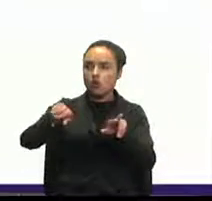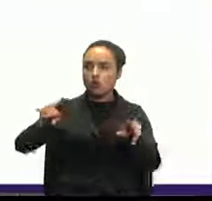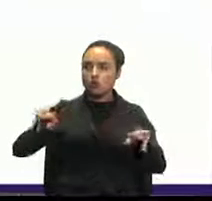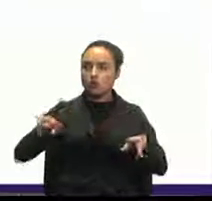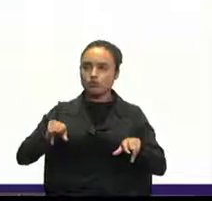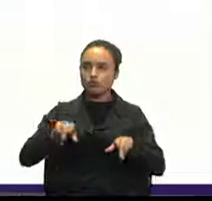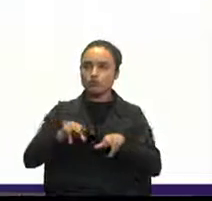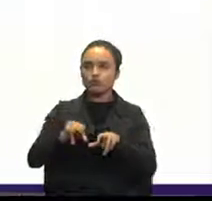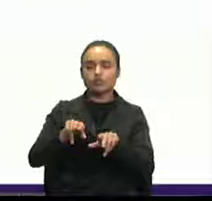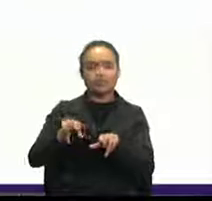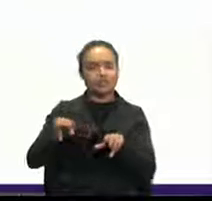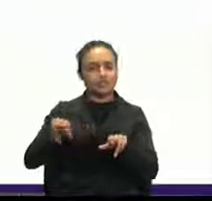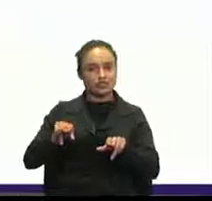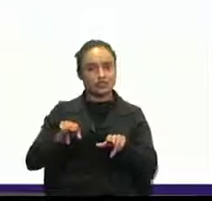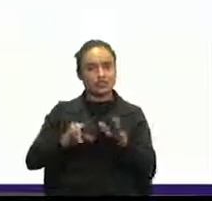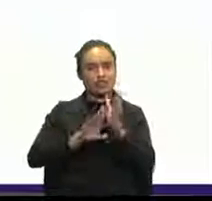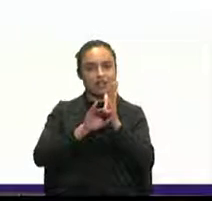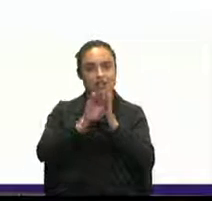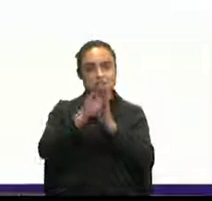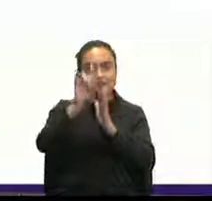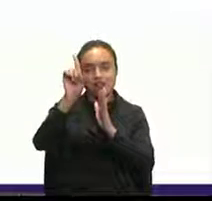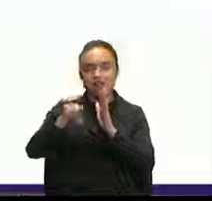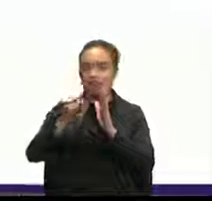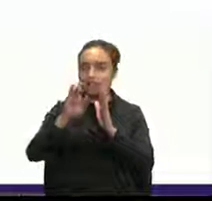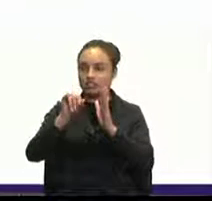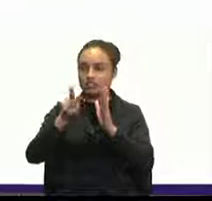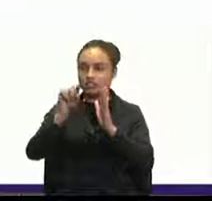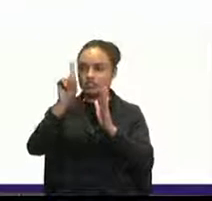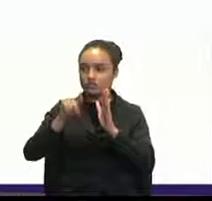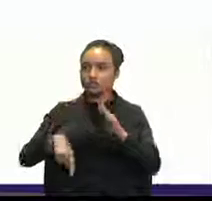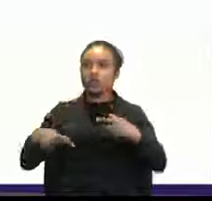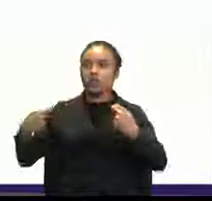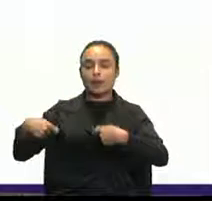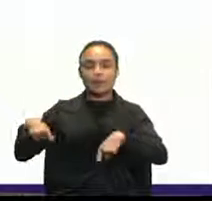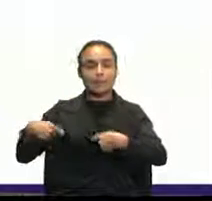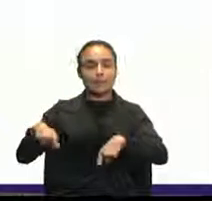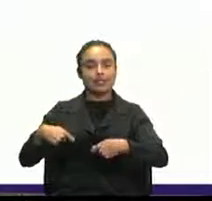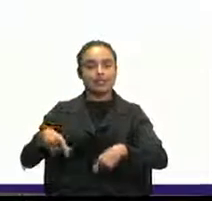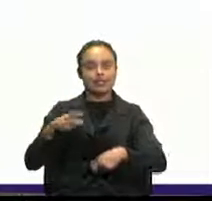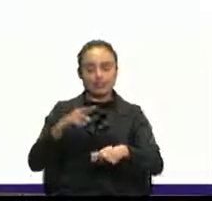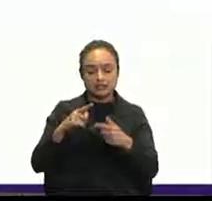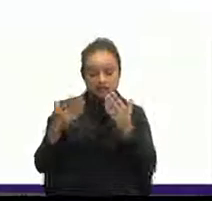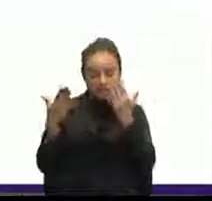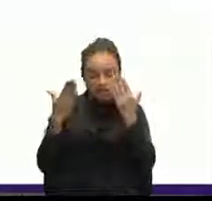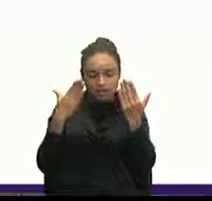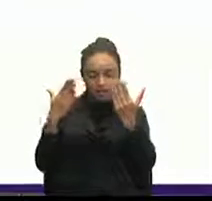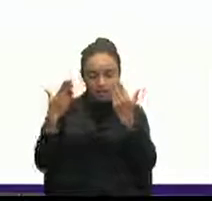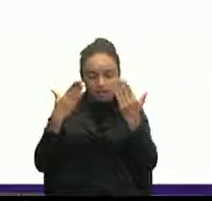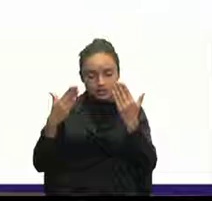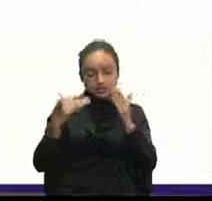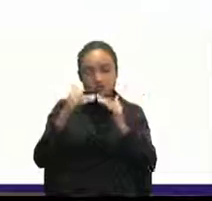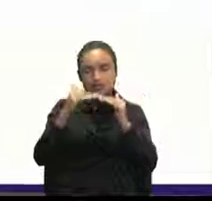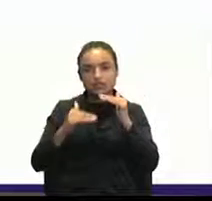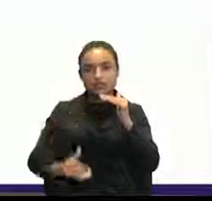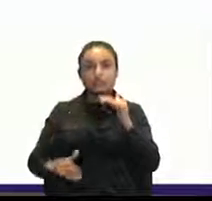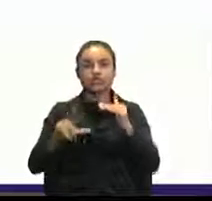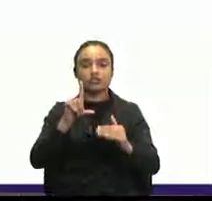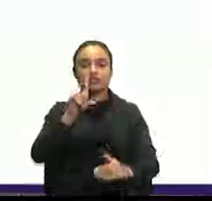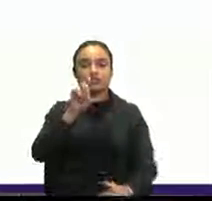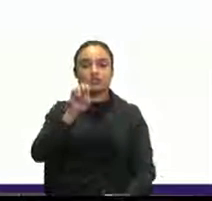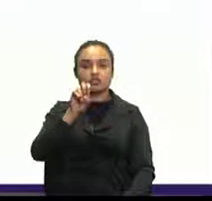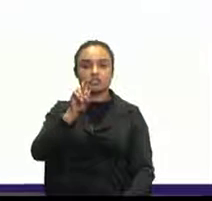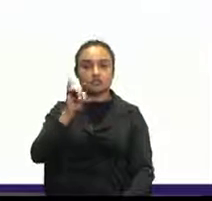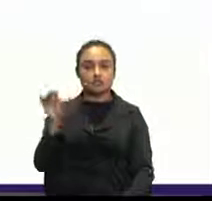é preciso que ativos com alta com variância entre se seja além de baixo eo padrão de diversificar preciso de